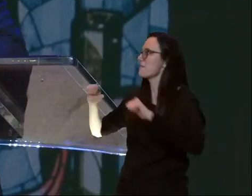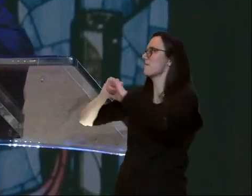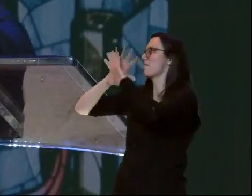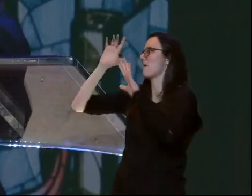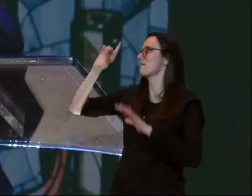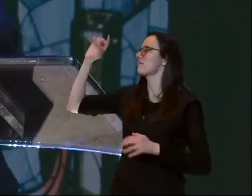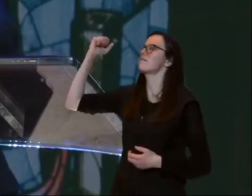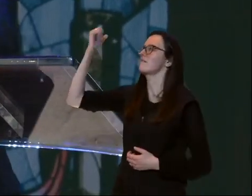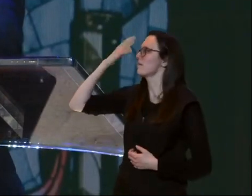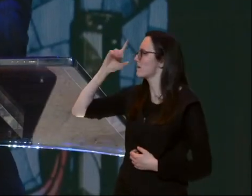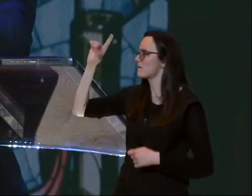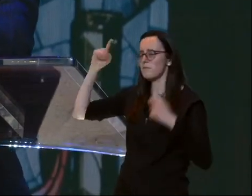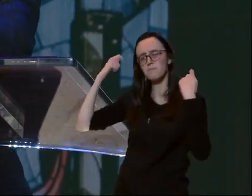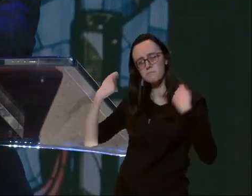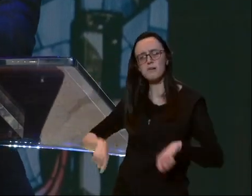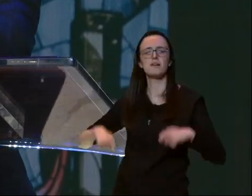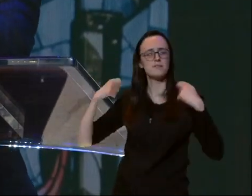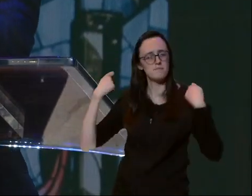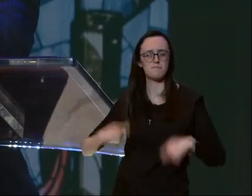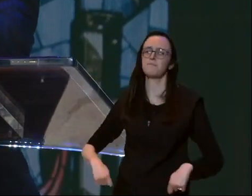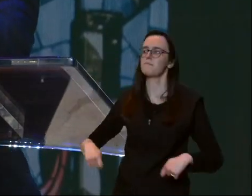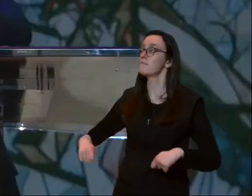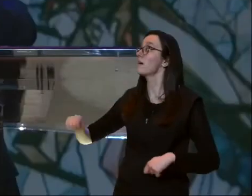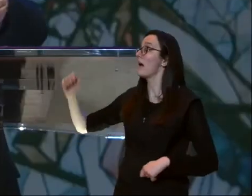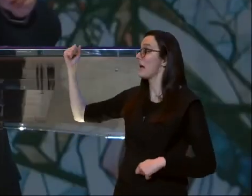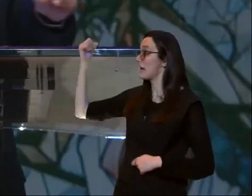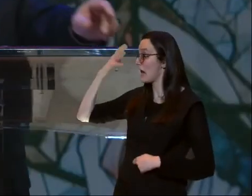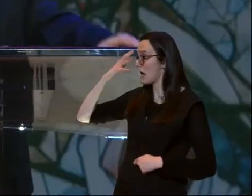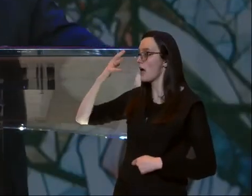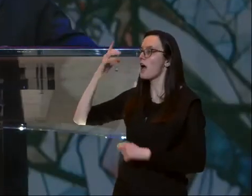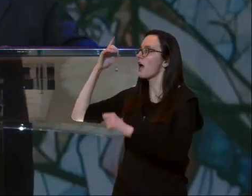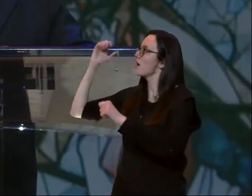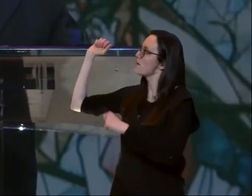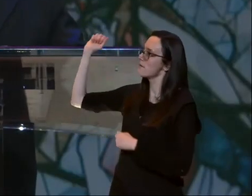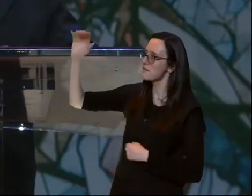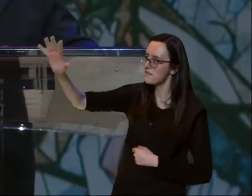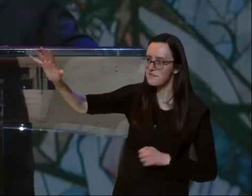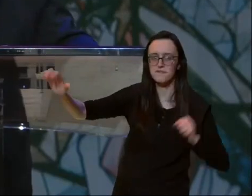Deus, da graça de Deus em alcançá-lo.